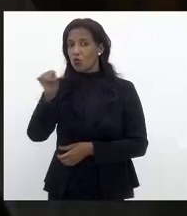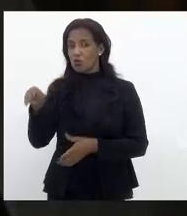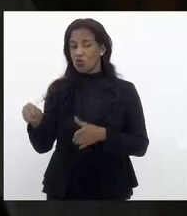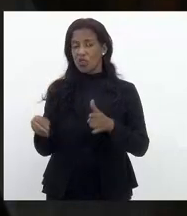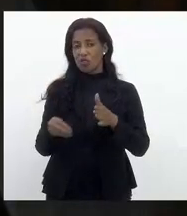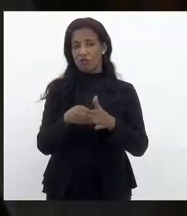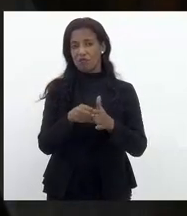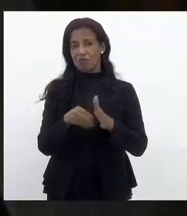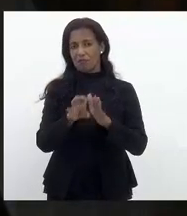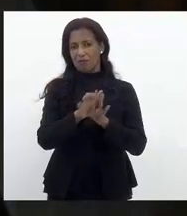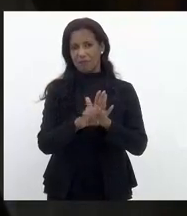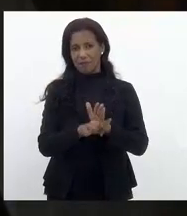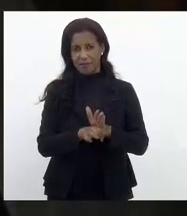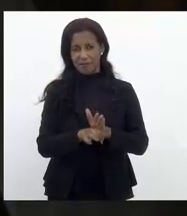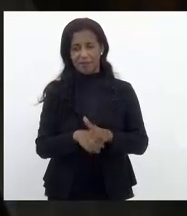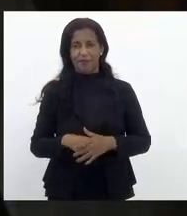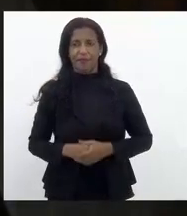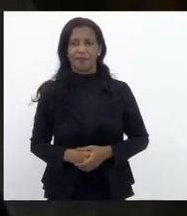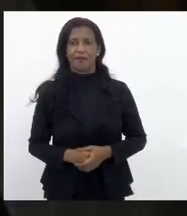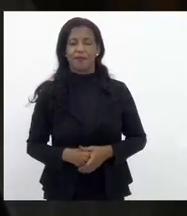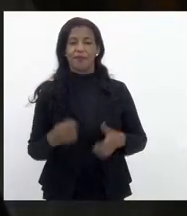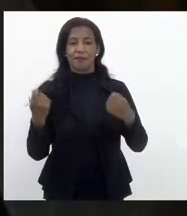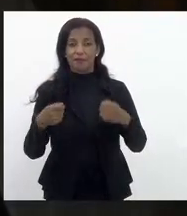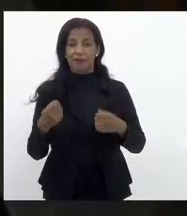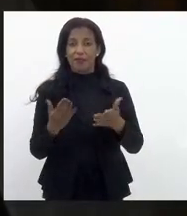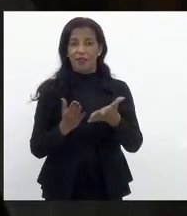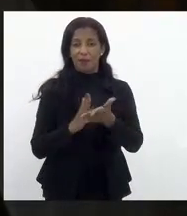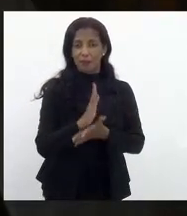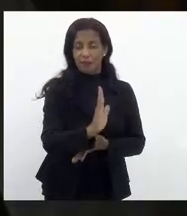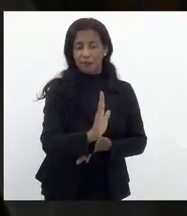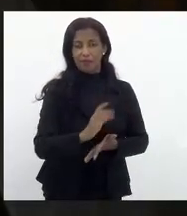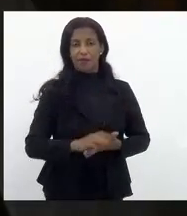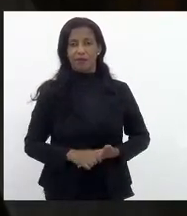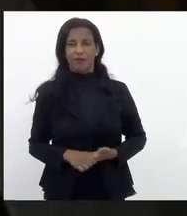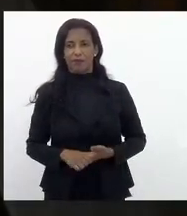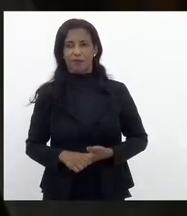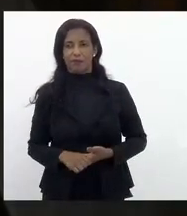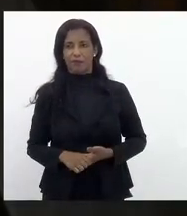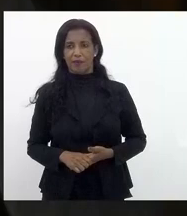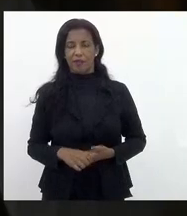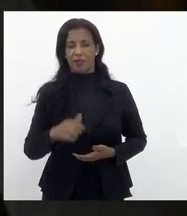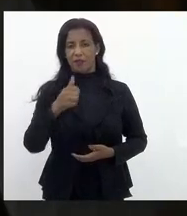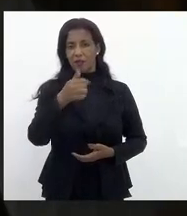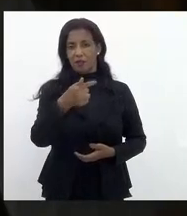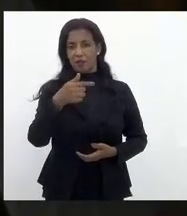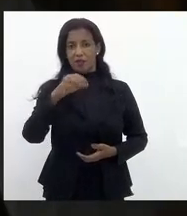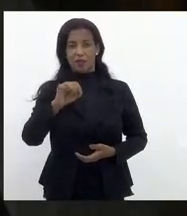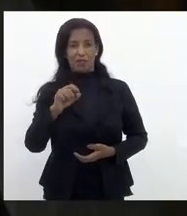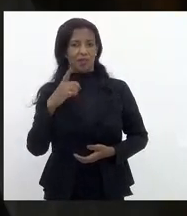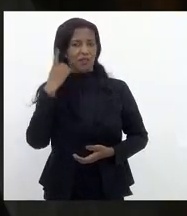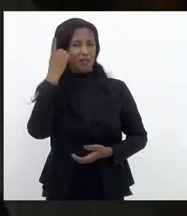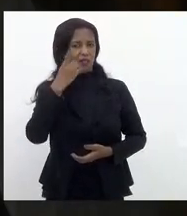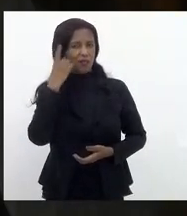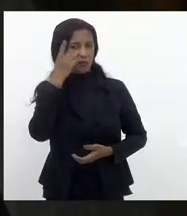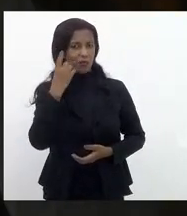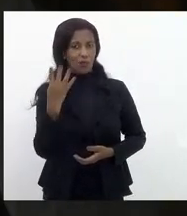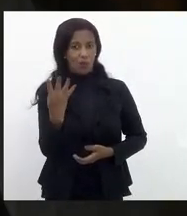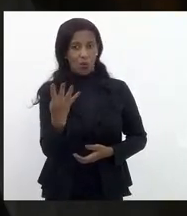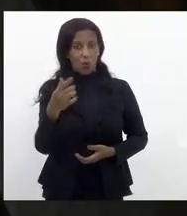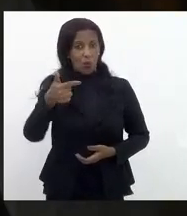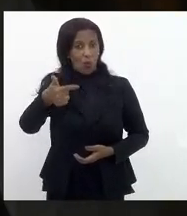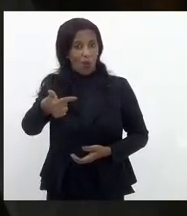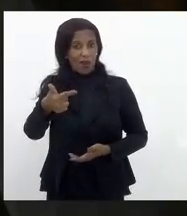emendar e Tem Que Ser aprovada já são 70 deputados por